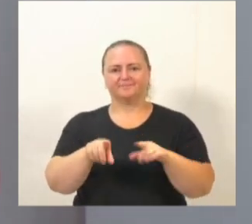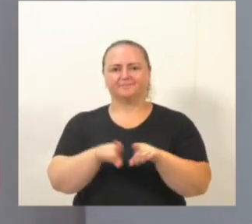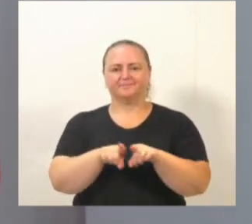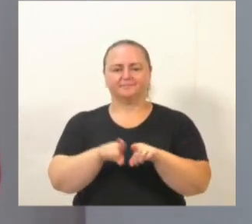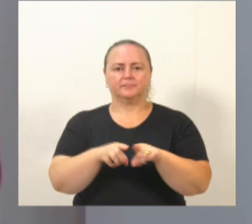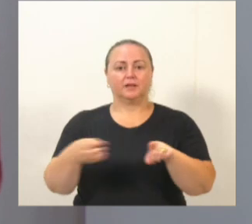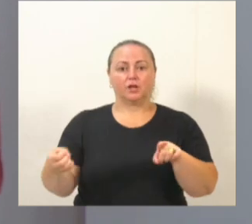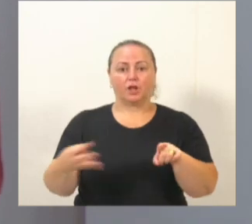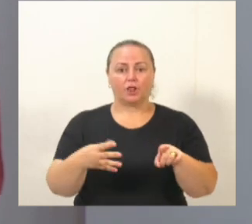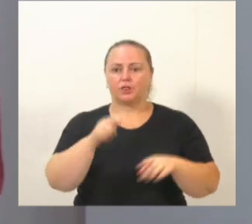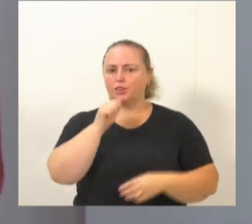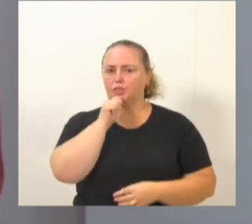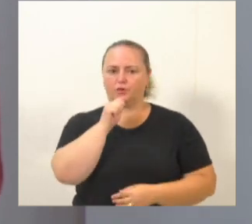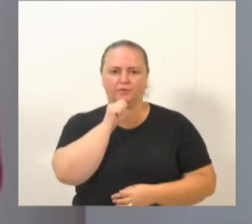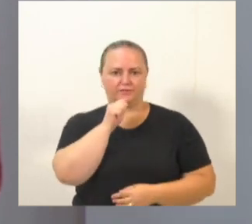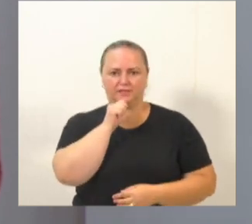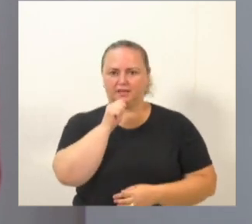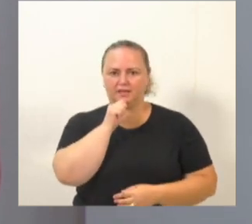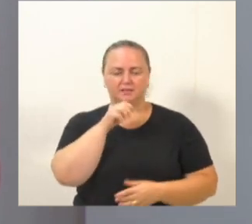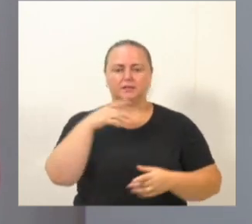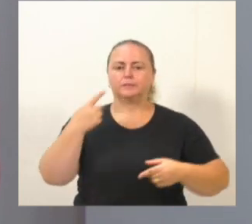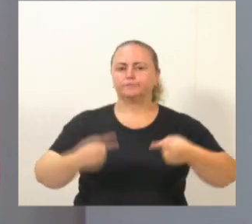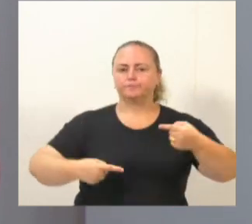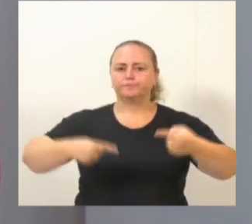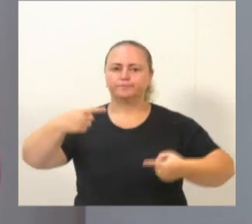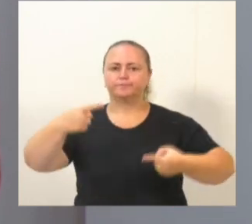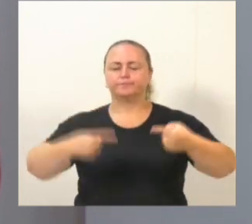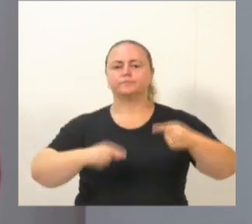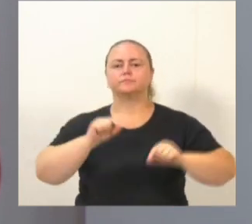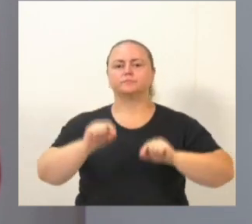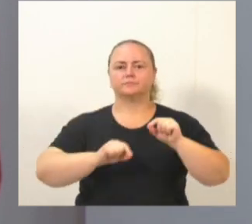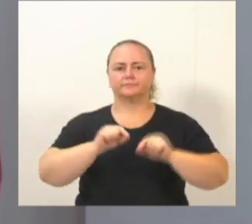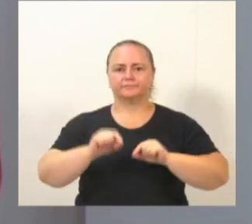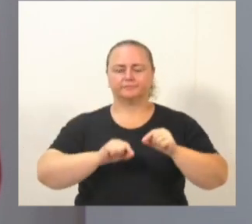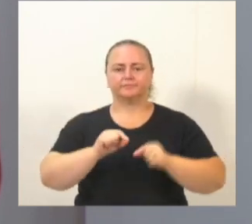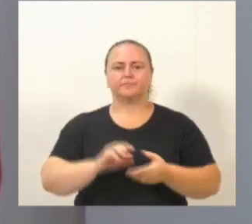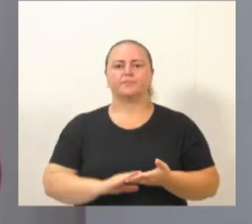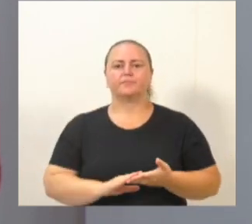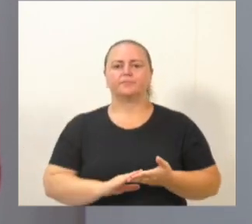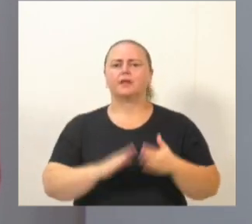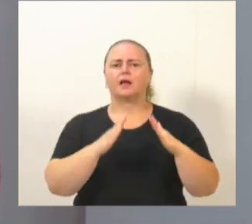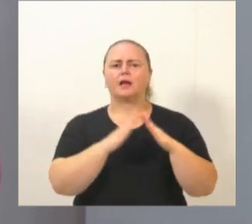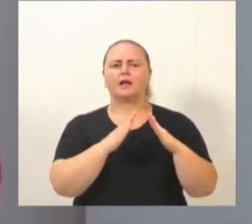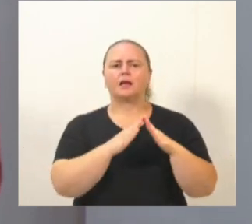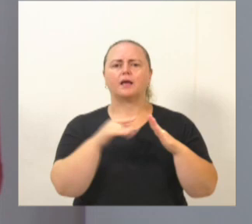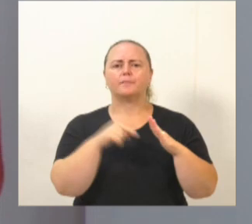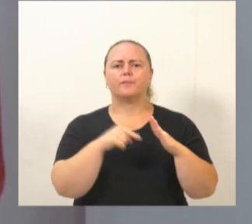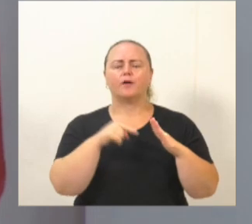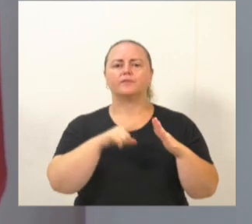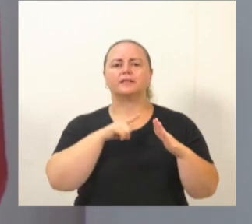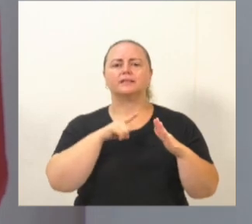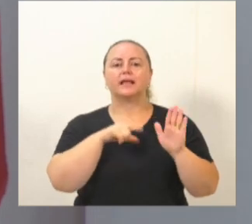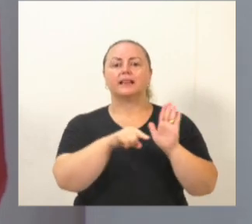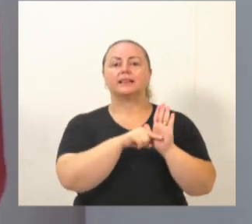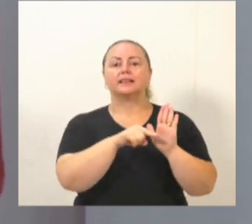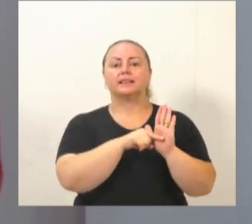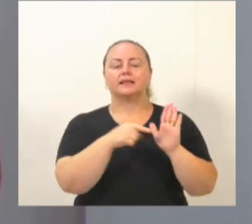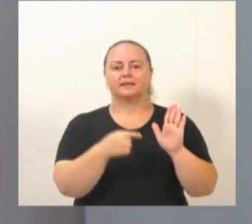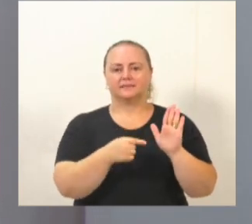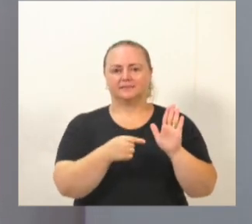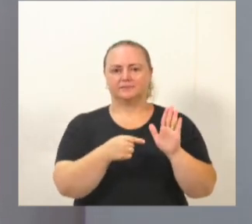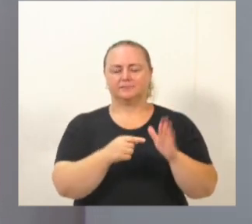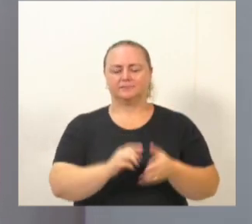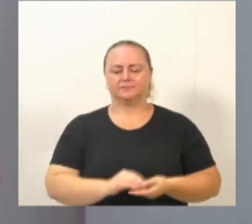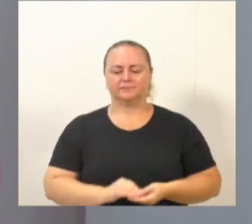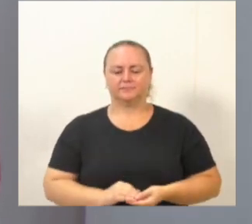para todo mundo, se discute já há muito tempo a questão dos imóveis que a gente chama de soleira negativa, que são aqueles imóveis